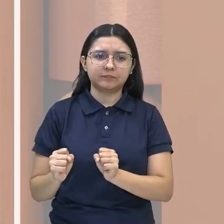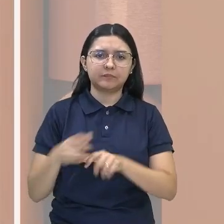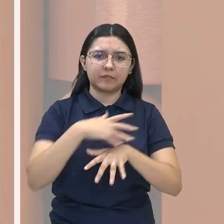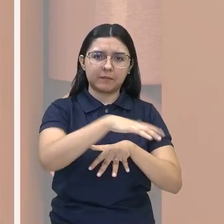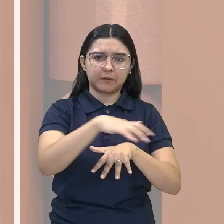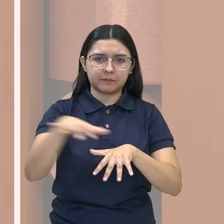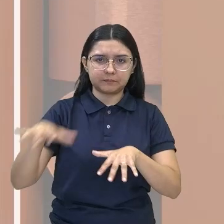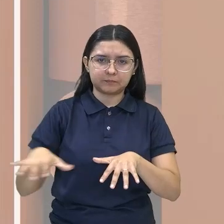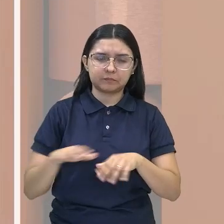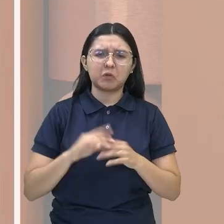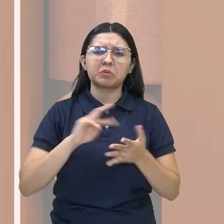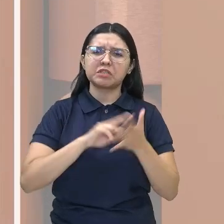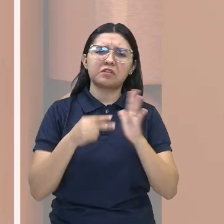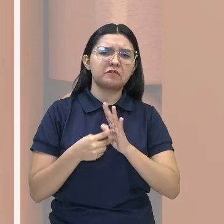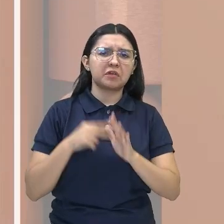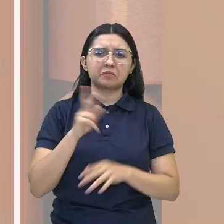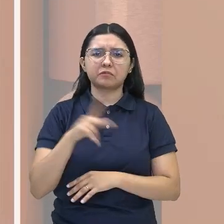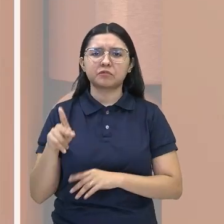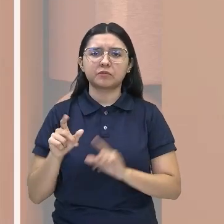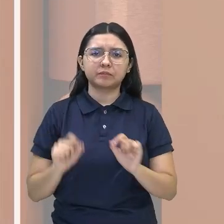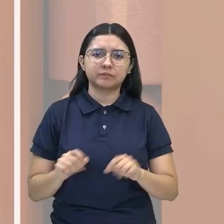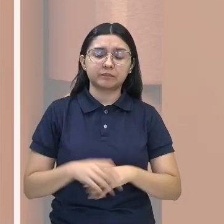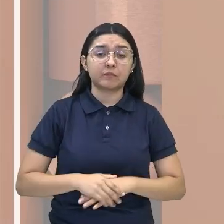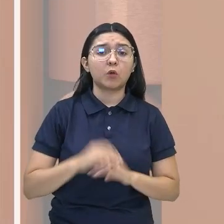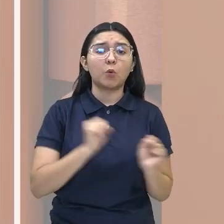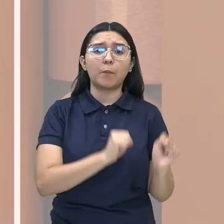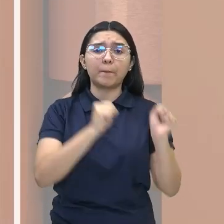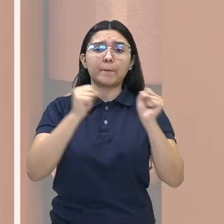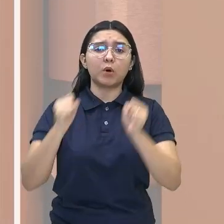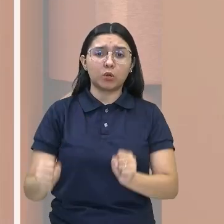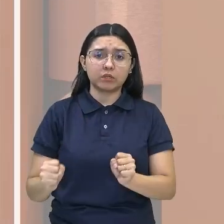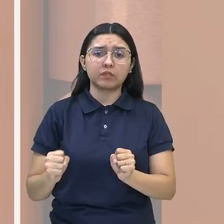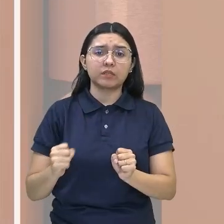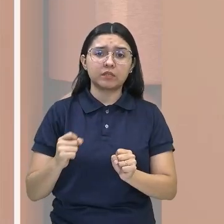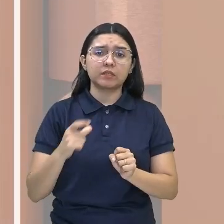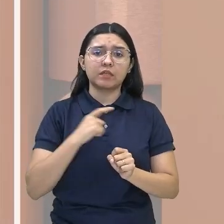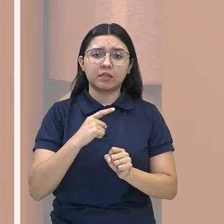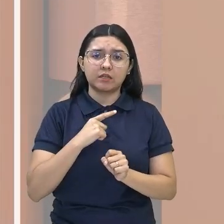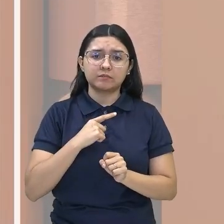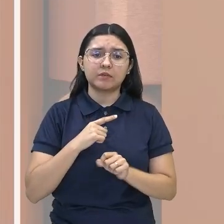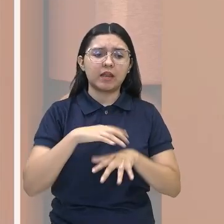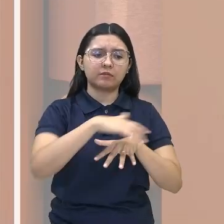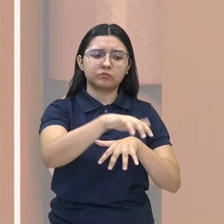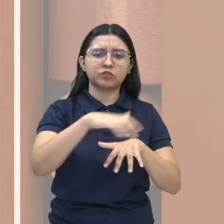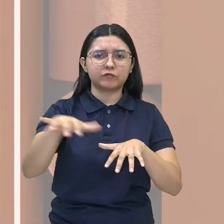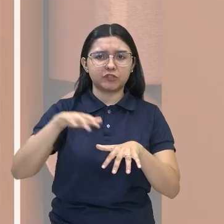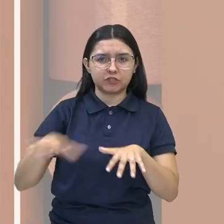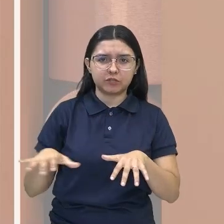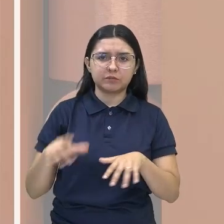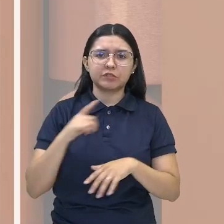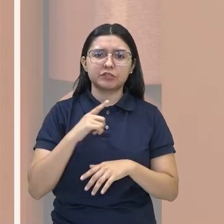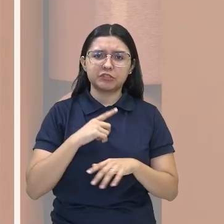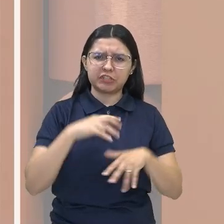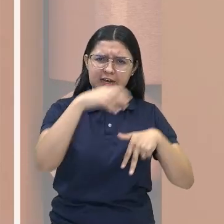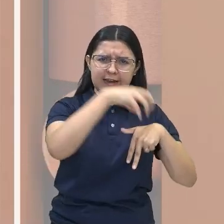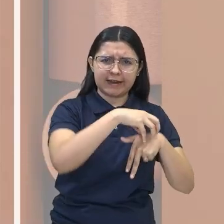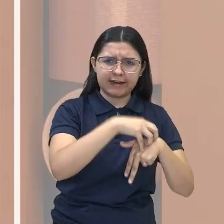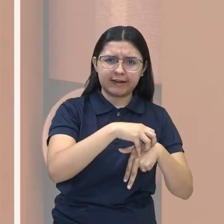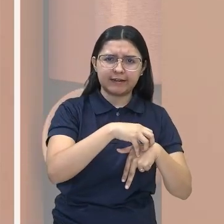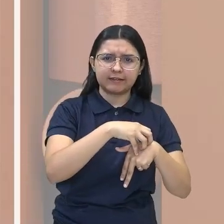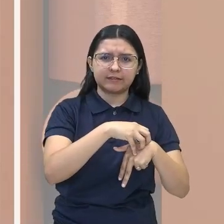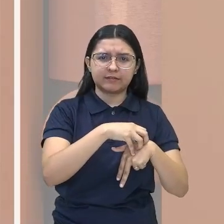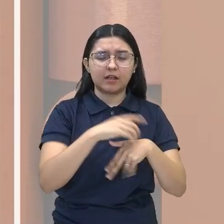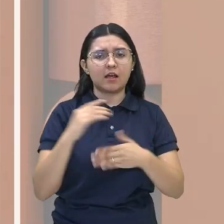do poder. O que significa isso, professor? O poder era descentralizado. Professor, existia rei, professor?